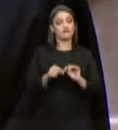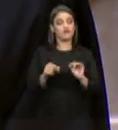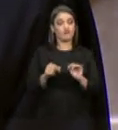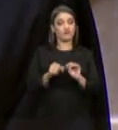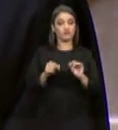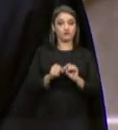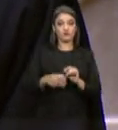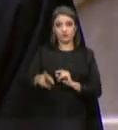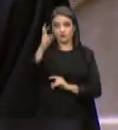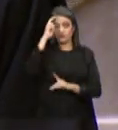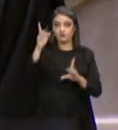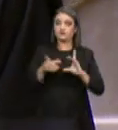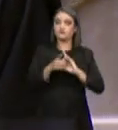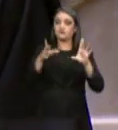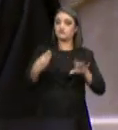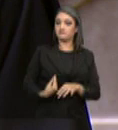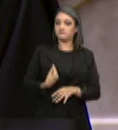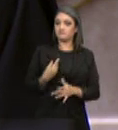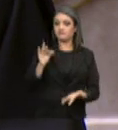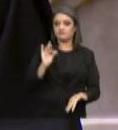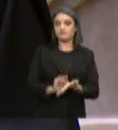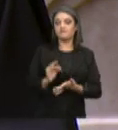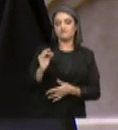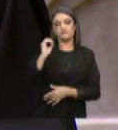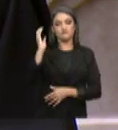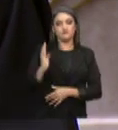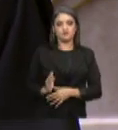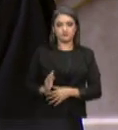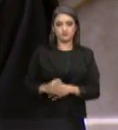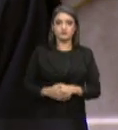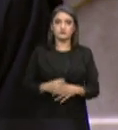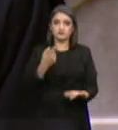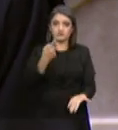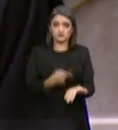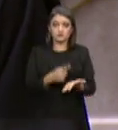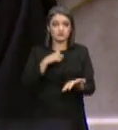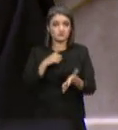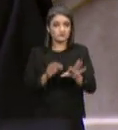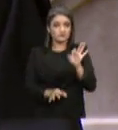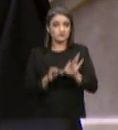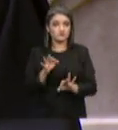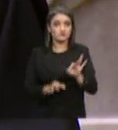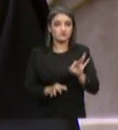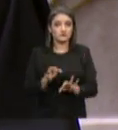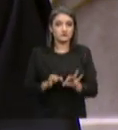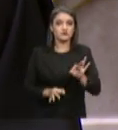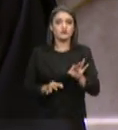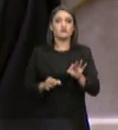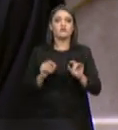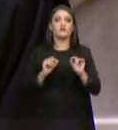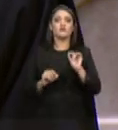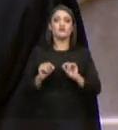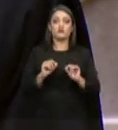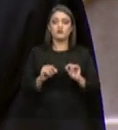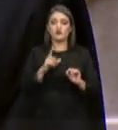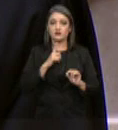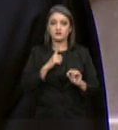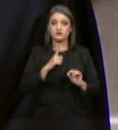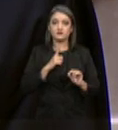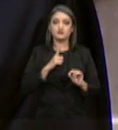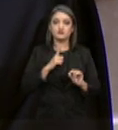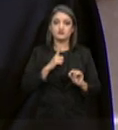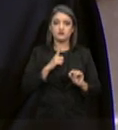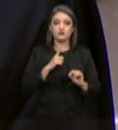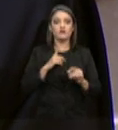real e viva na nação brasileira seu derrotado compromisso com a justiça com abolicionismo com a